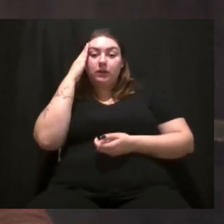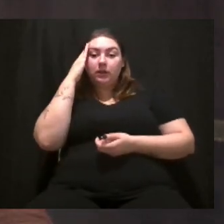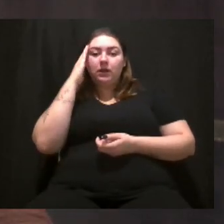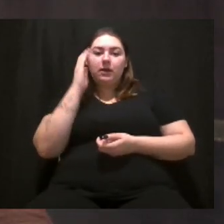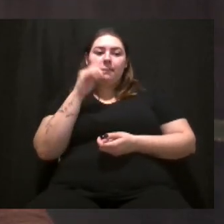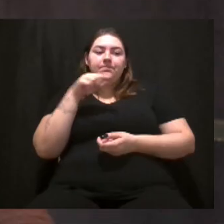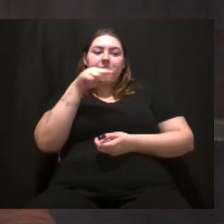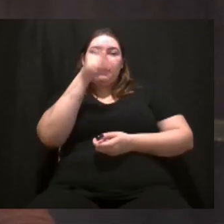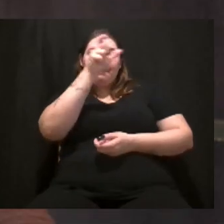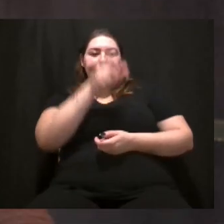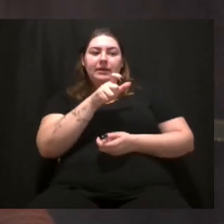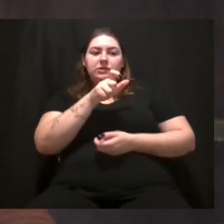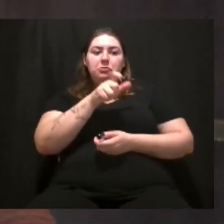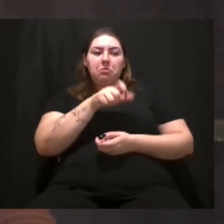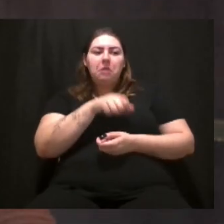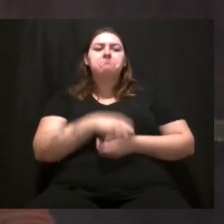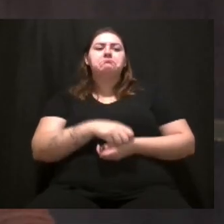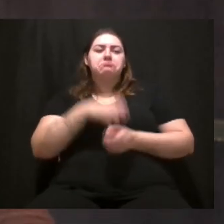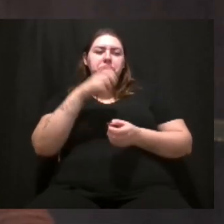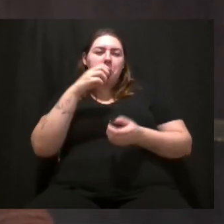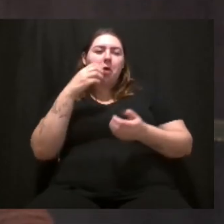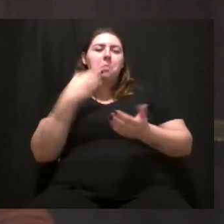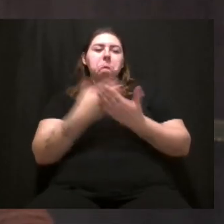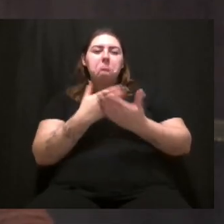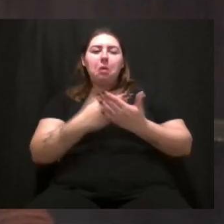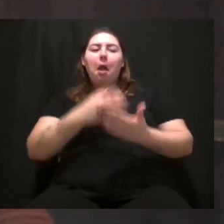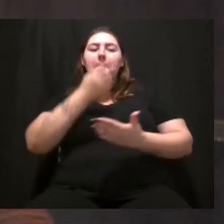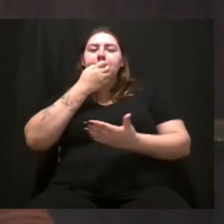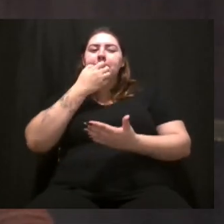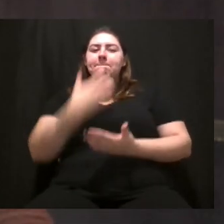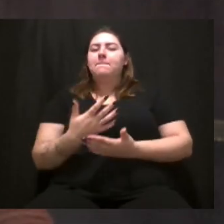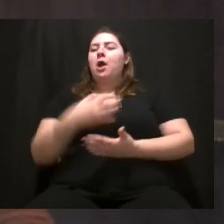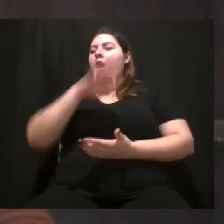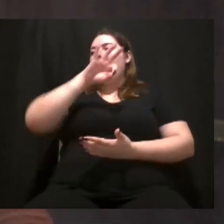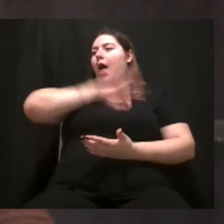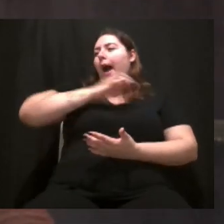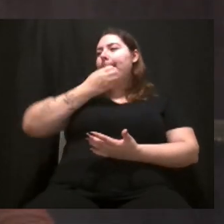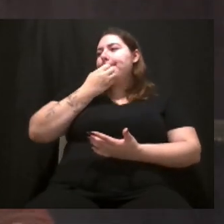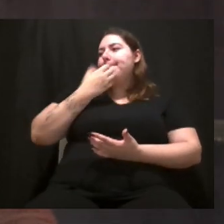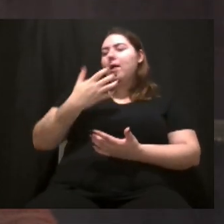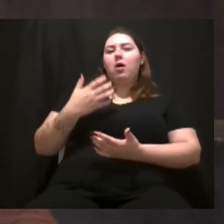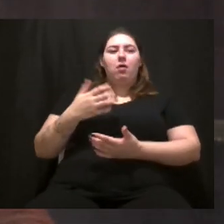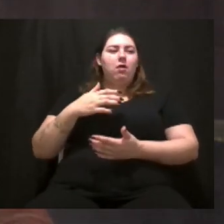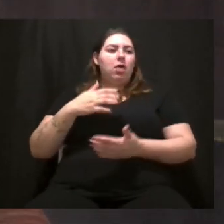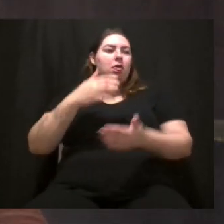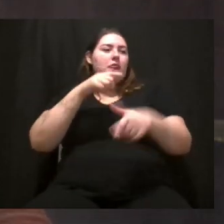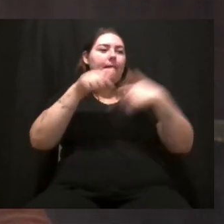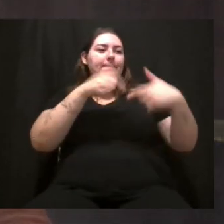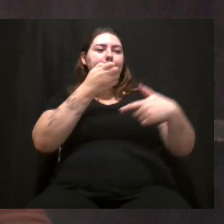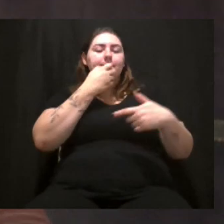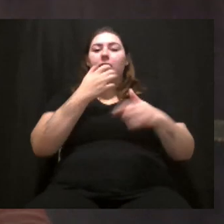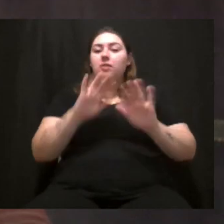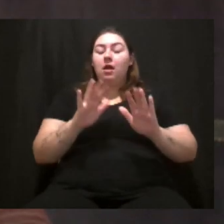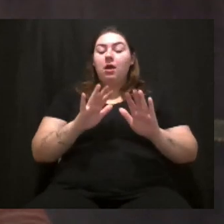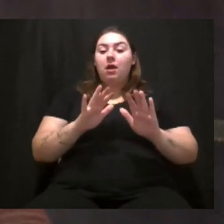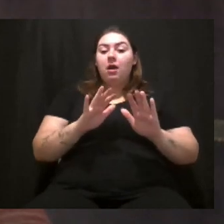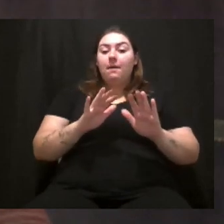bom emprego e tendo um bom emprego, um bom salário. Sim. Então hoje os pais, né? Eu também sou mãe, inclusive,